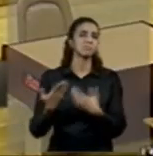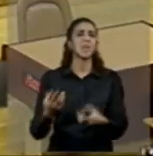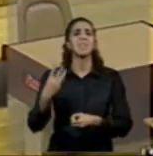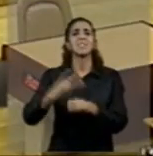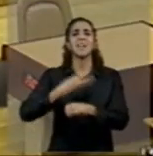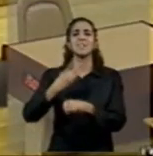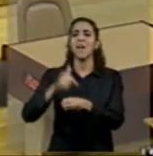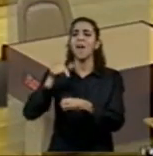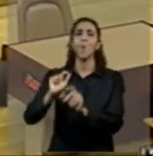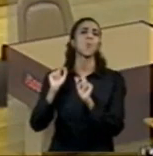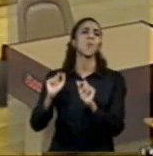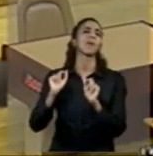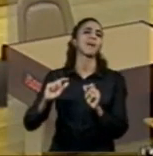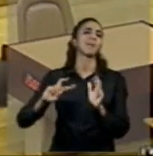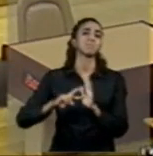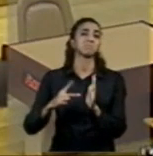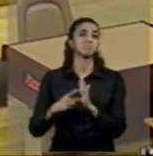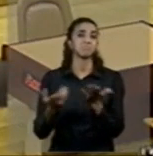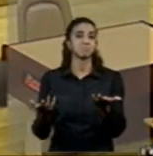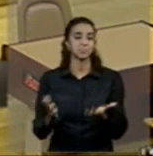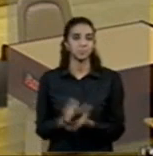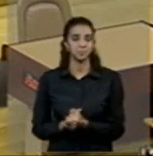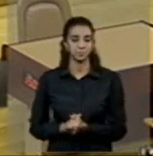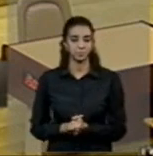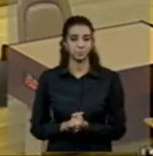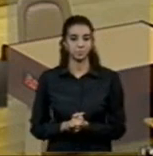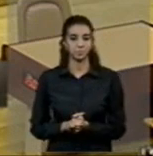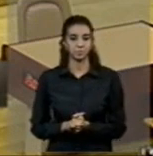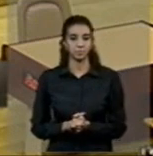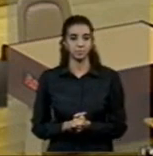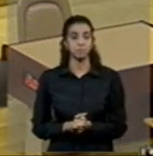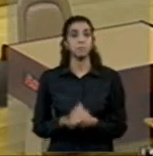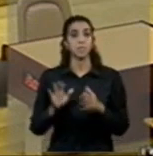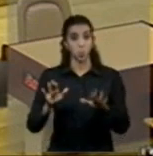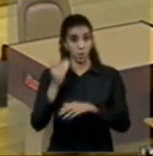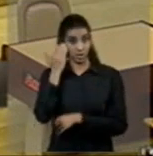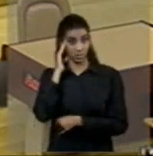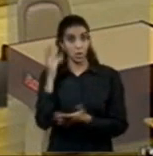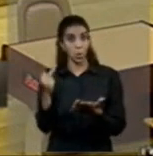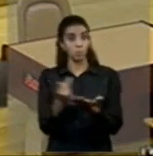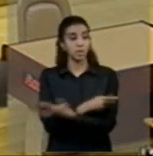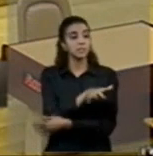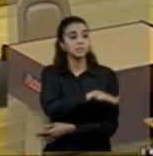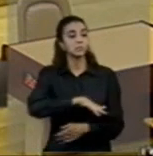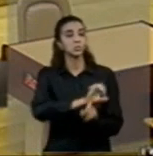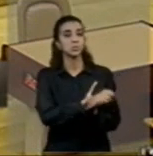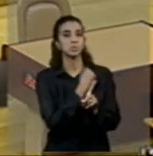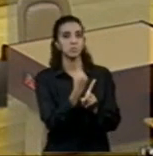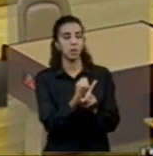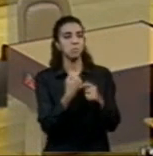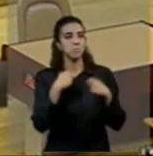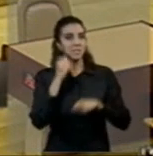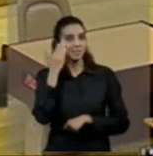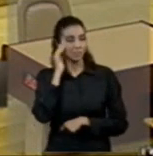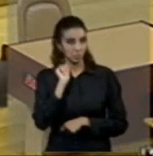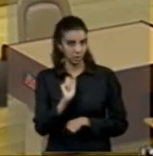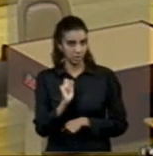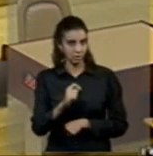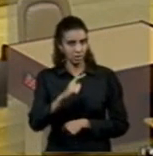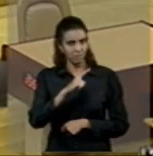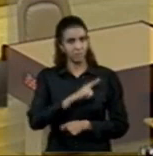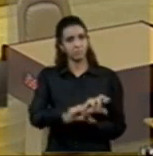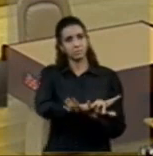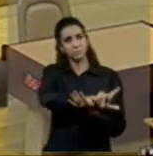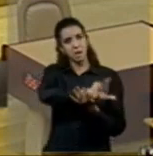é terceirização? Compreender um fenômeno social implica admitir a existência de